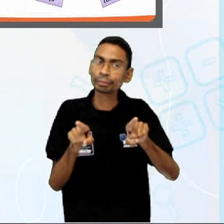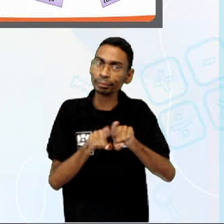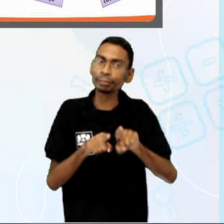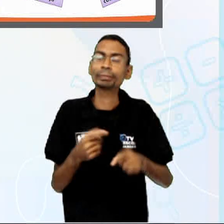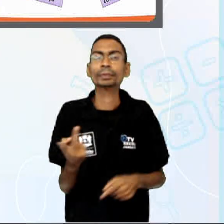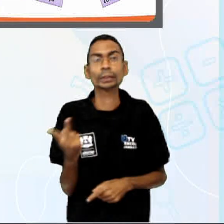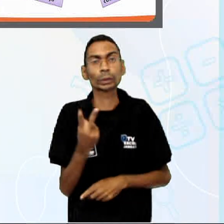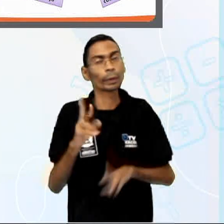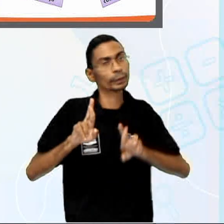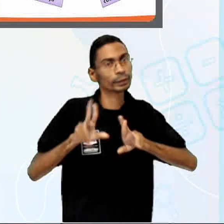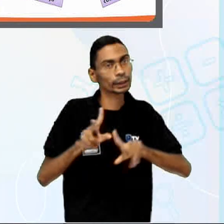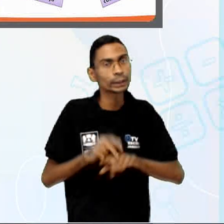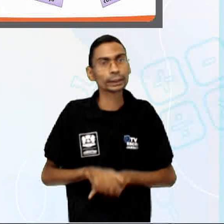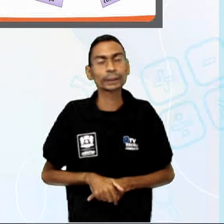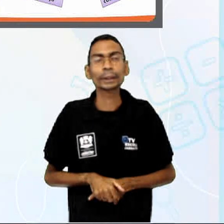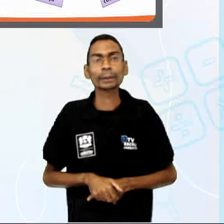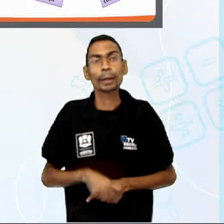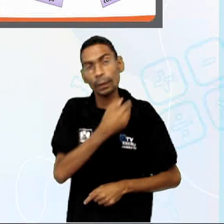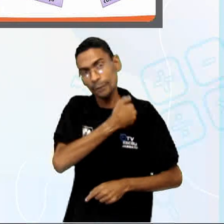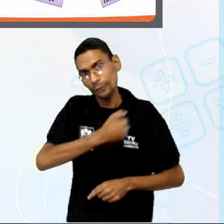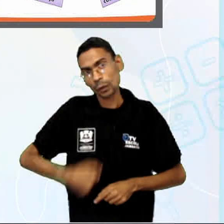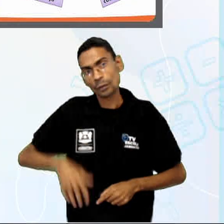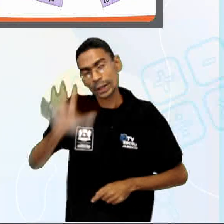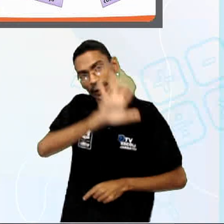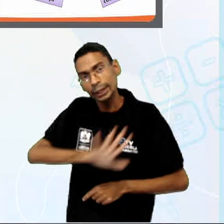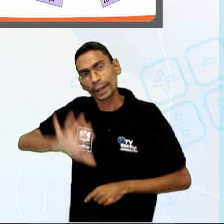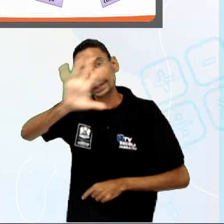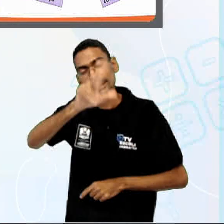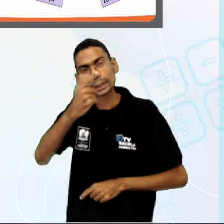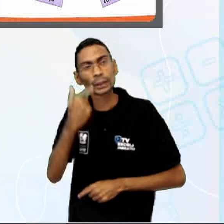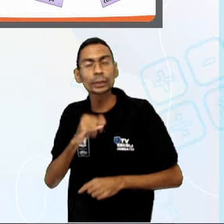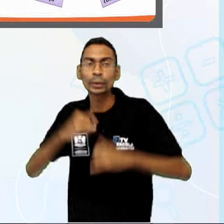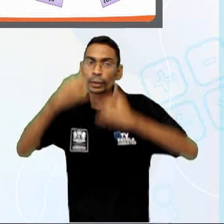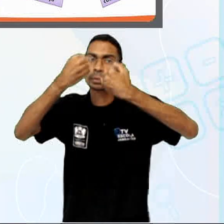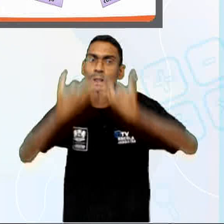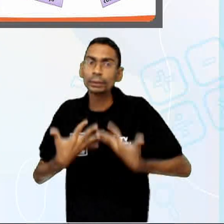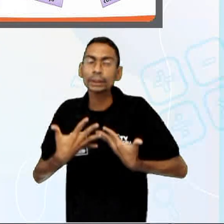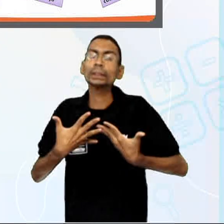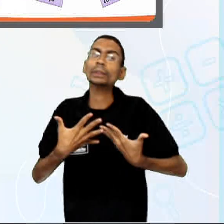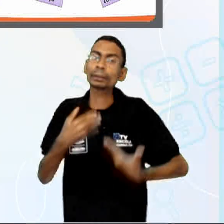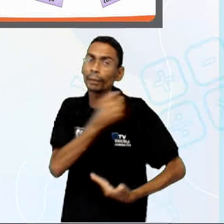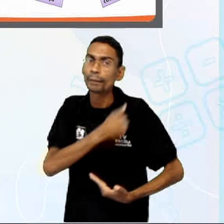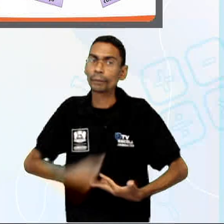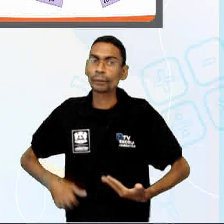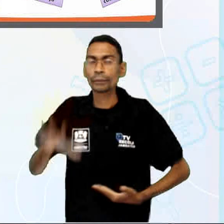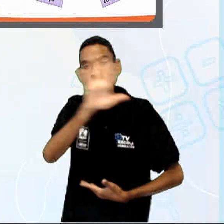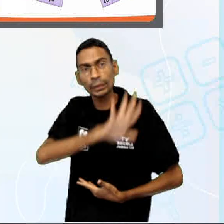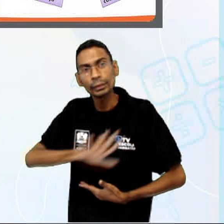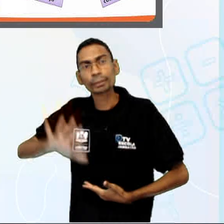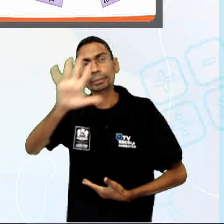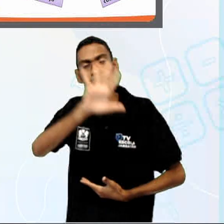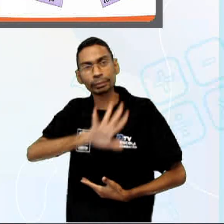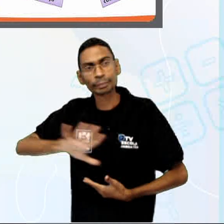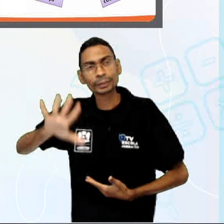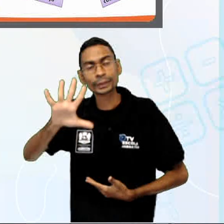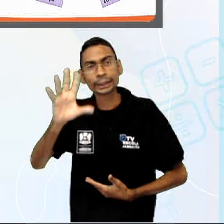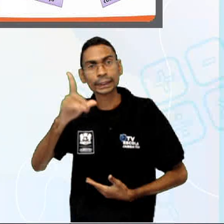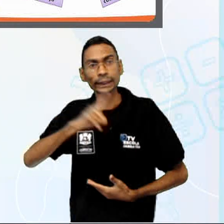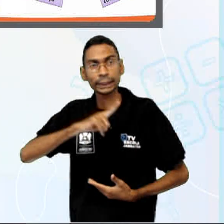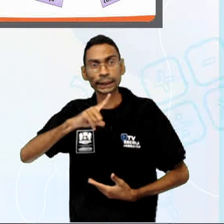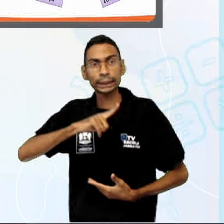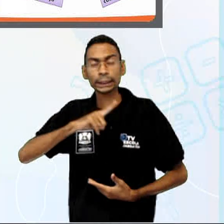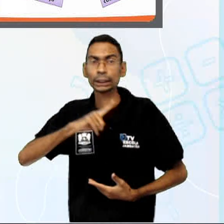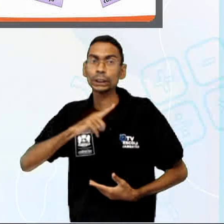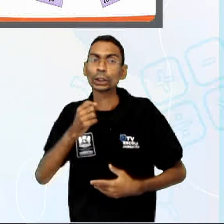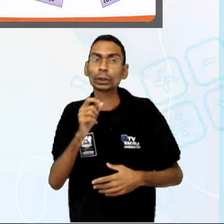governo geral, eu vou explicar rapidamente para vocês, tá? O governo geral tinha uma infraestrutura, né? Tivemos aí